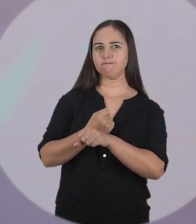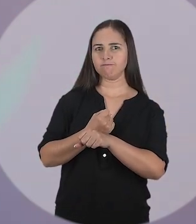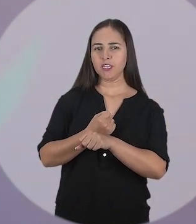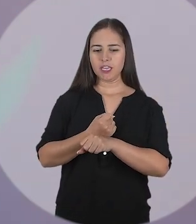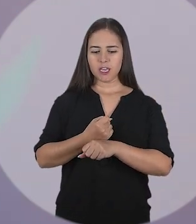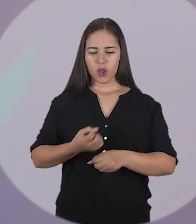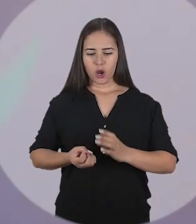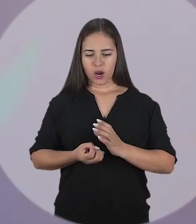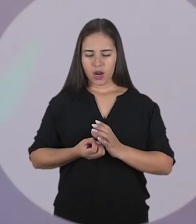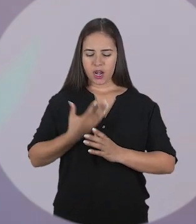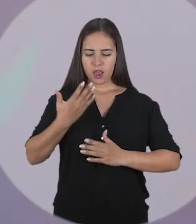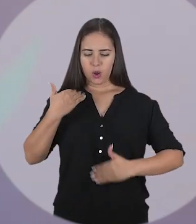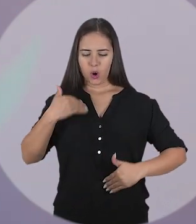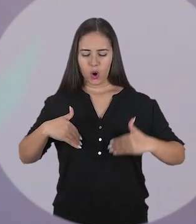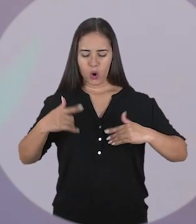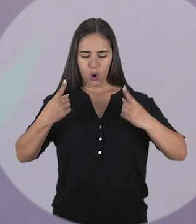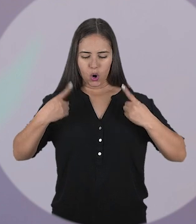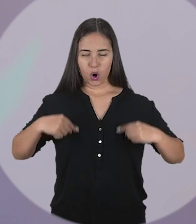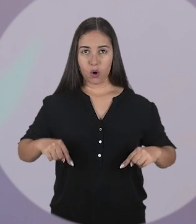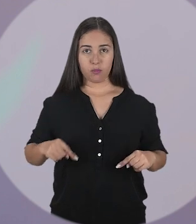corpo. Em 2004 não tinha